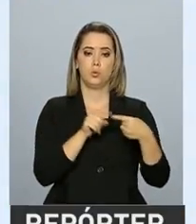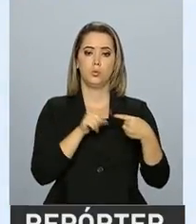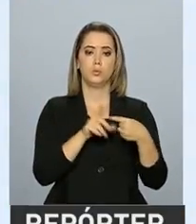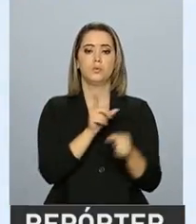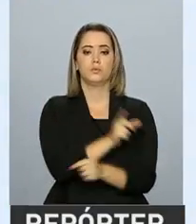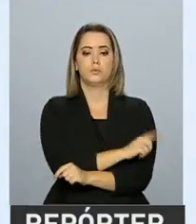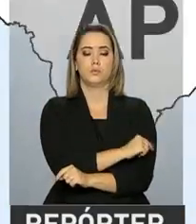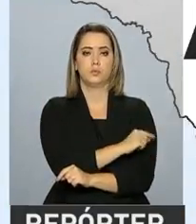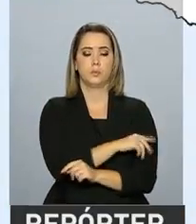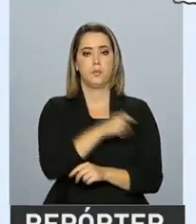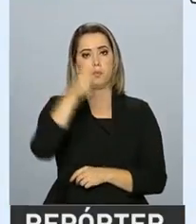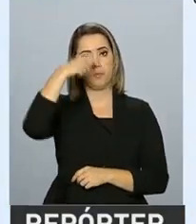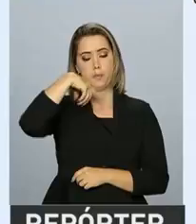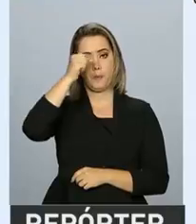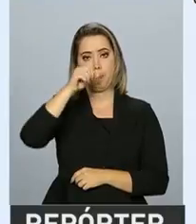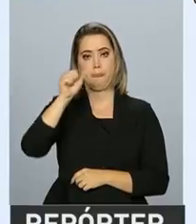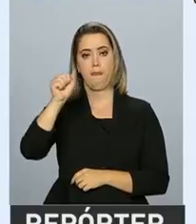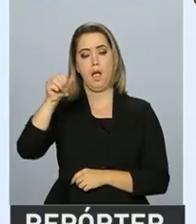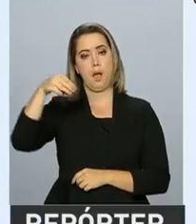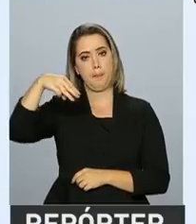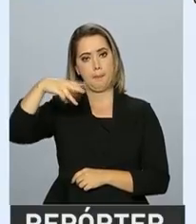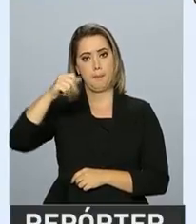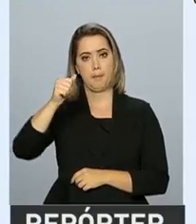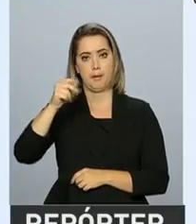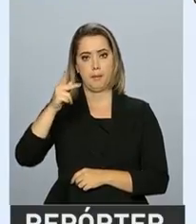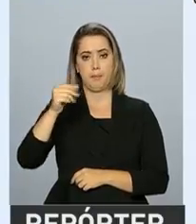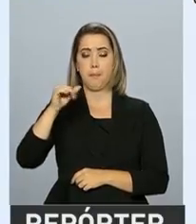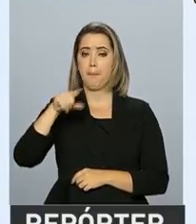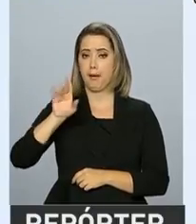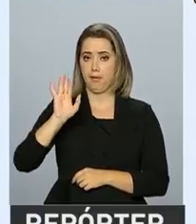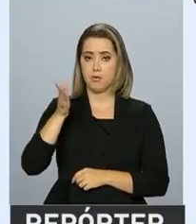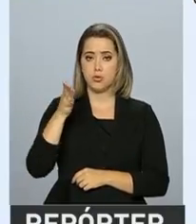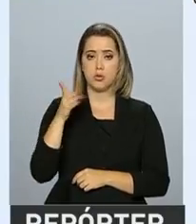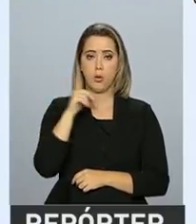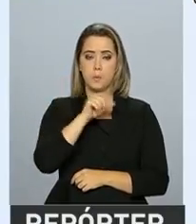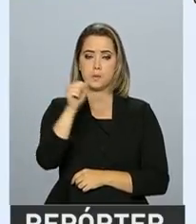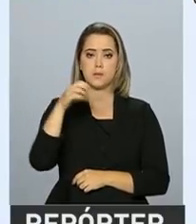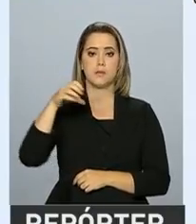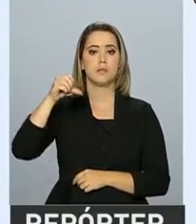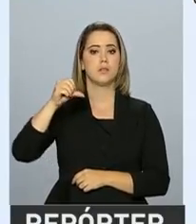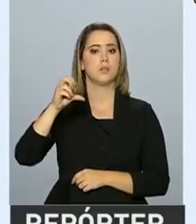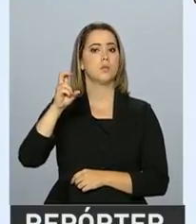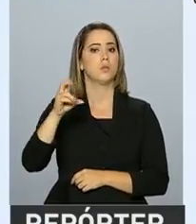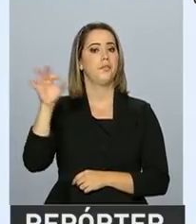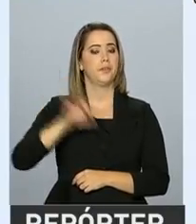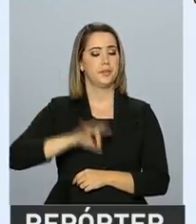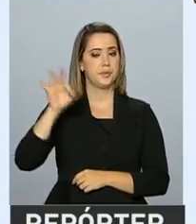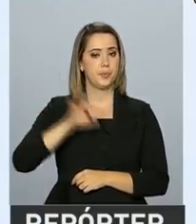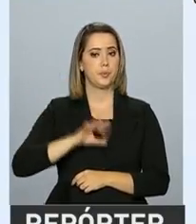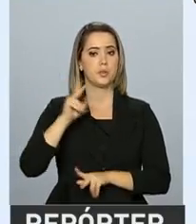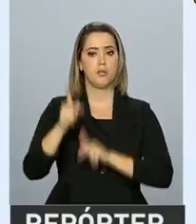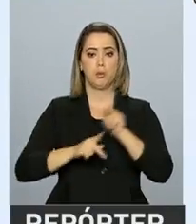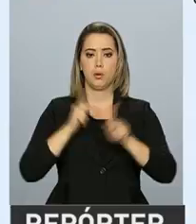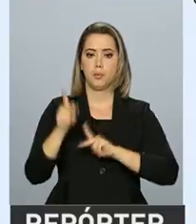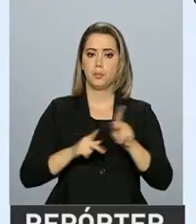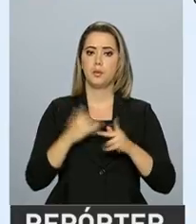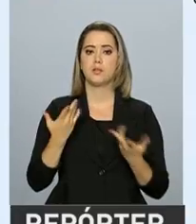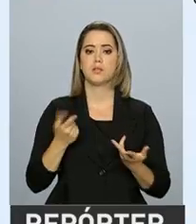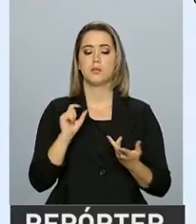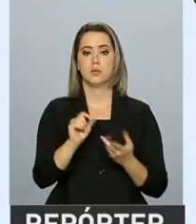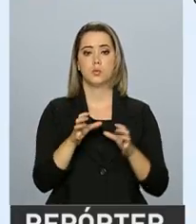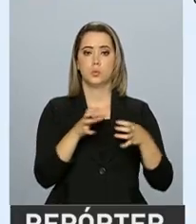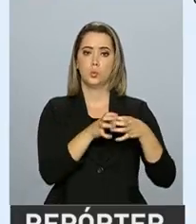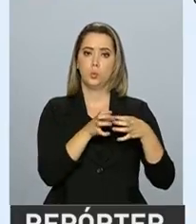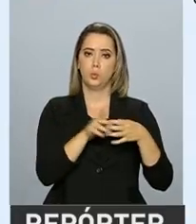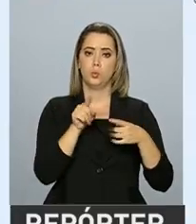contra a gripe o amapá é o único estado que atingiu a meta até esse momento com pouco mais de 95% do público alvo